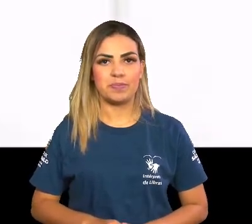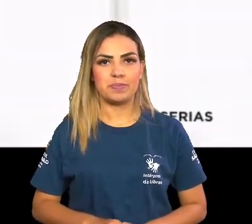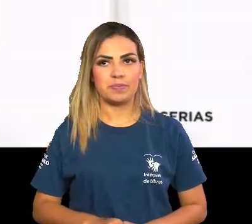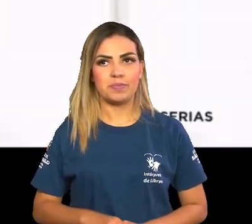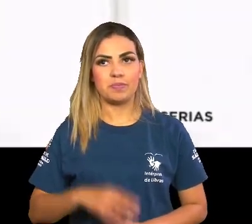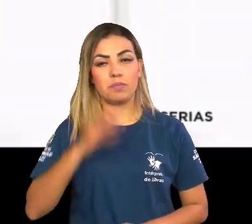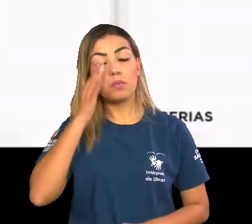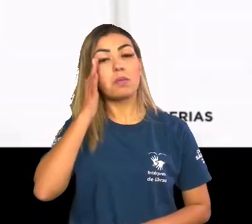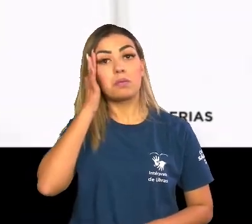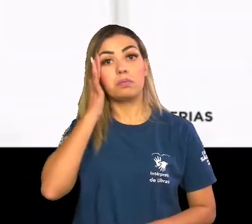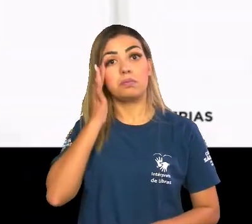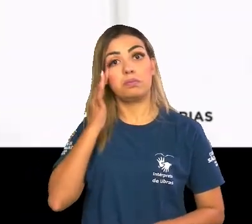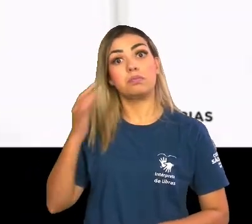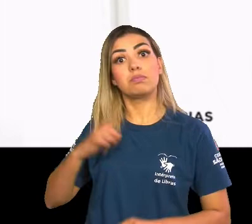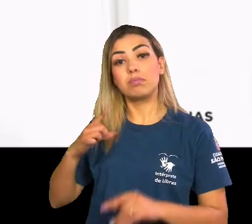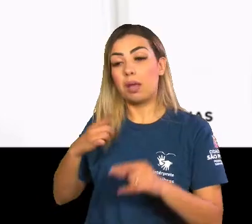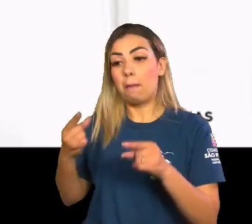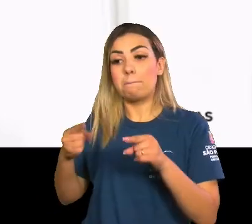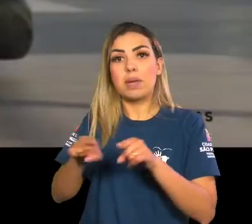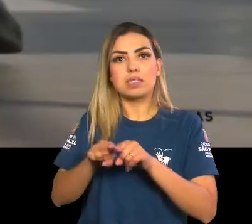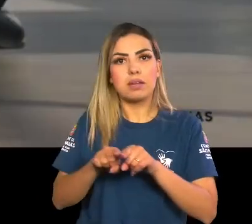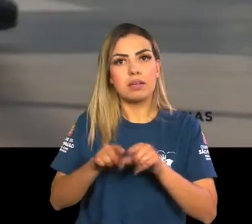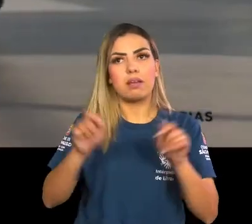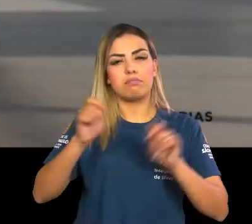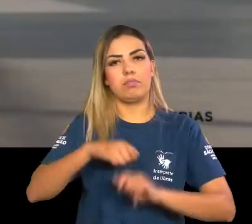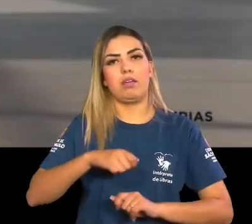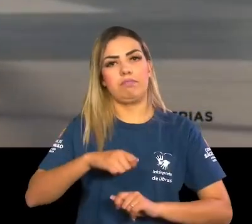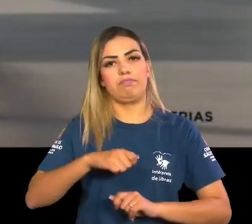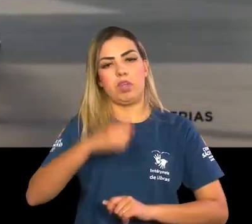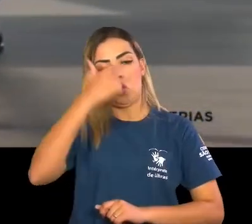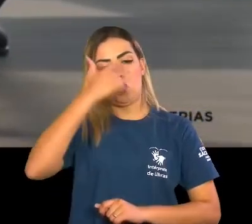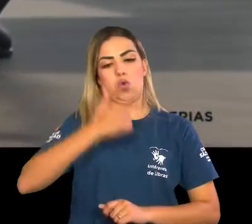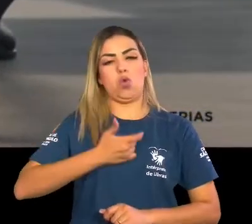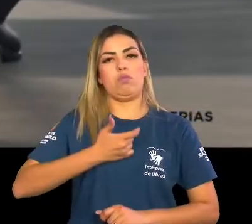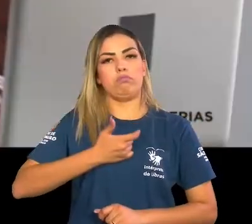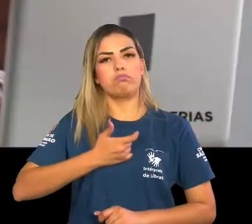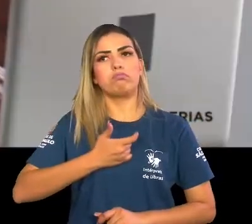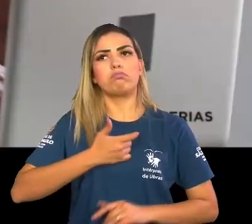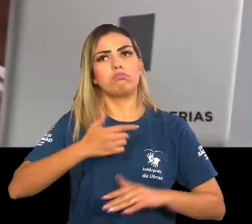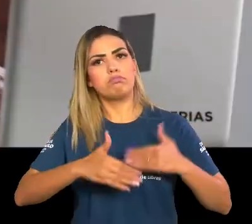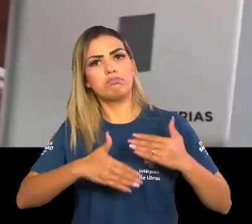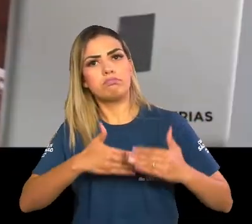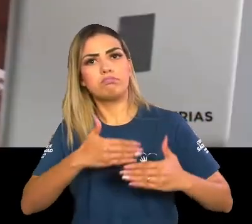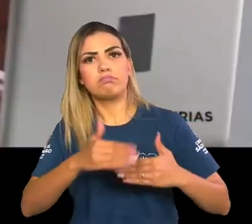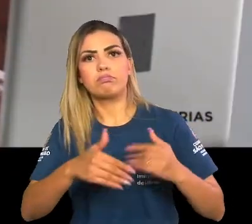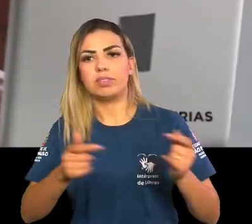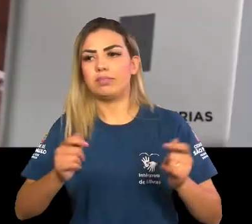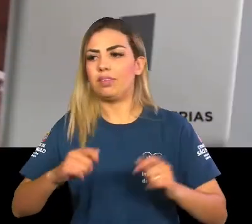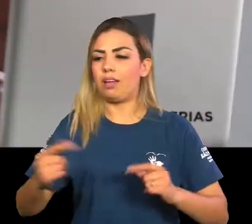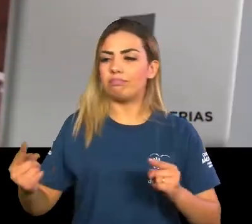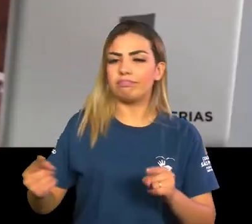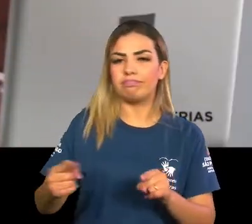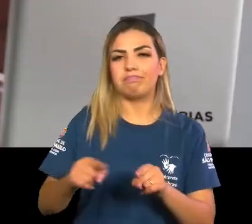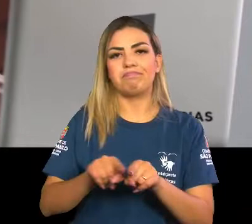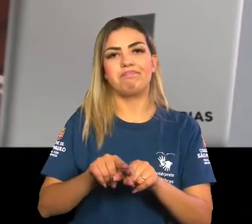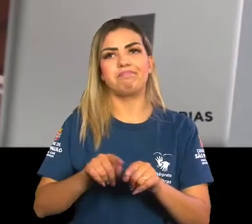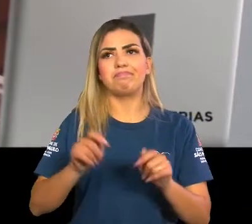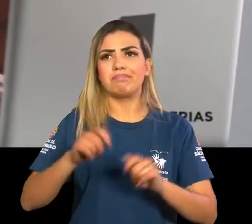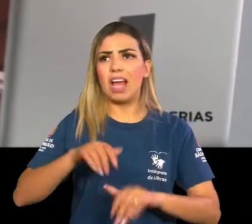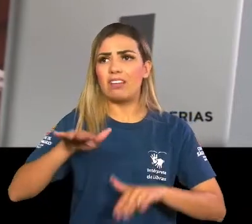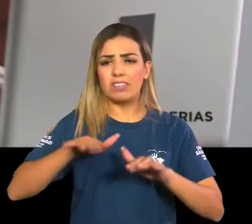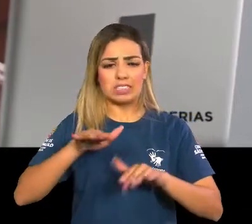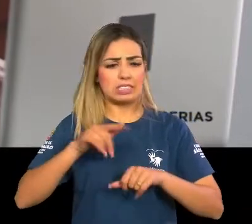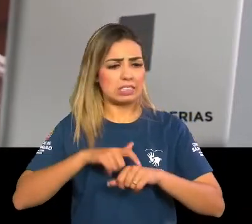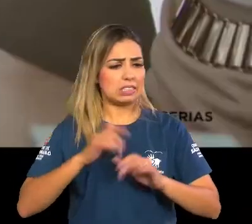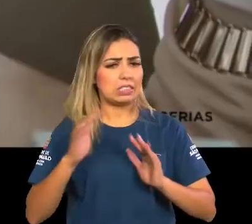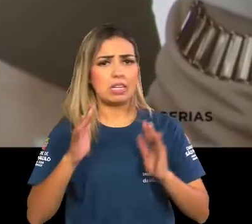As parcerias definem um homem. Existem desde os primórdios e se tornam ainda mais relevantes em tempos